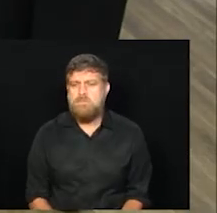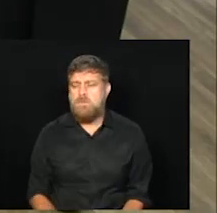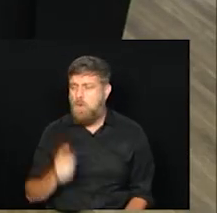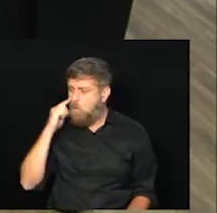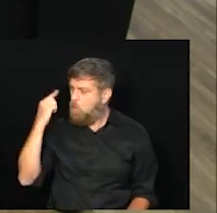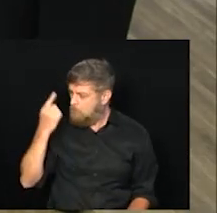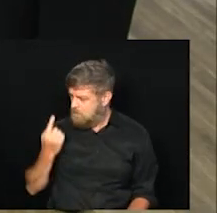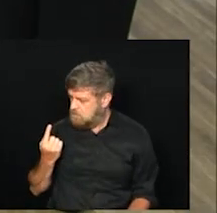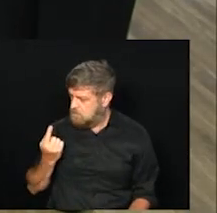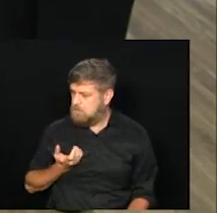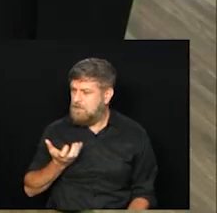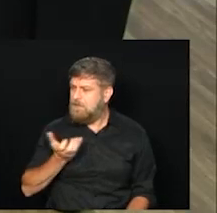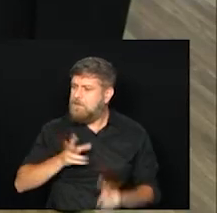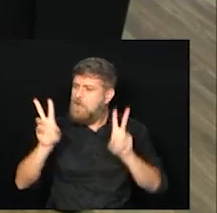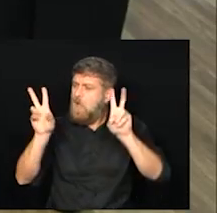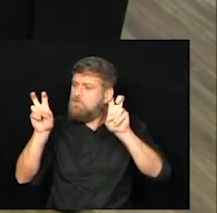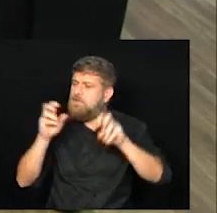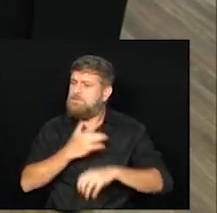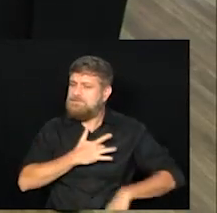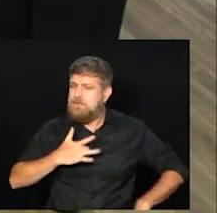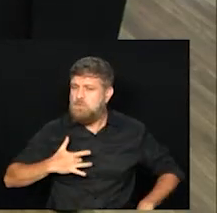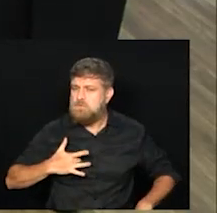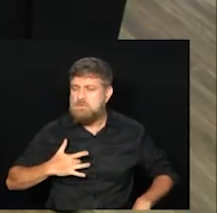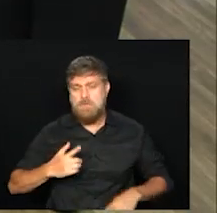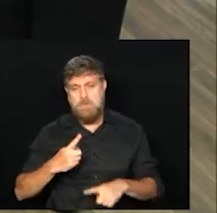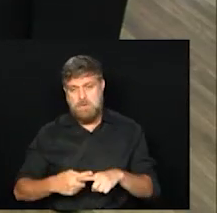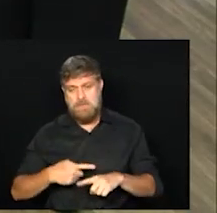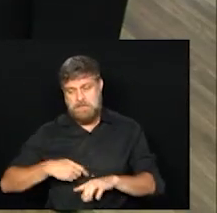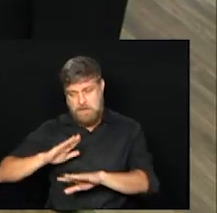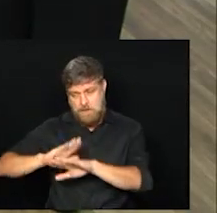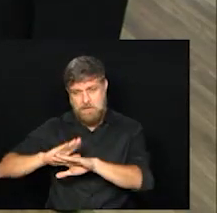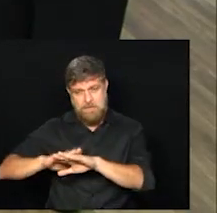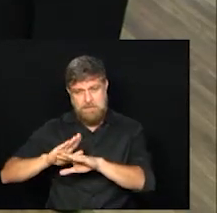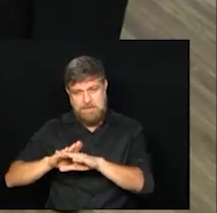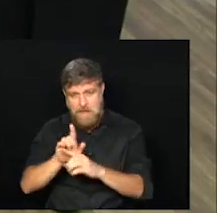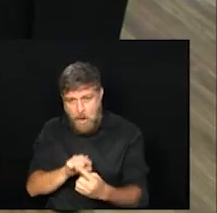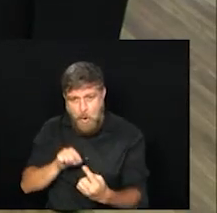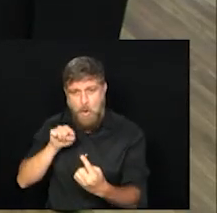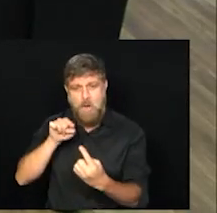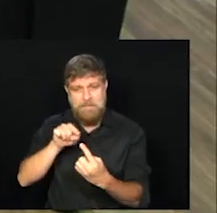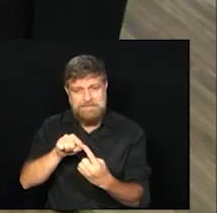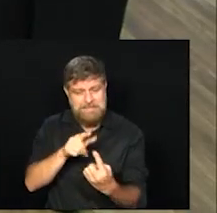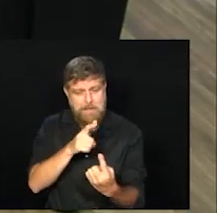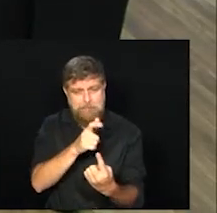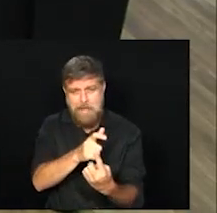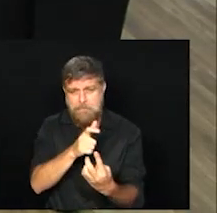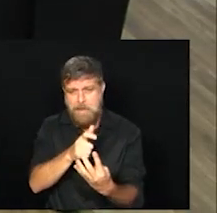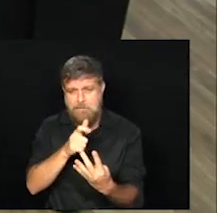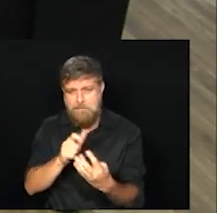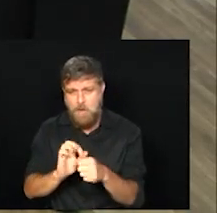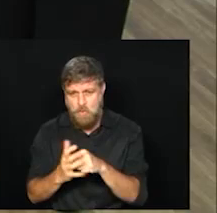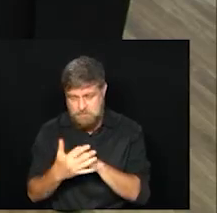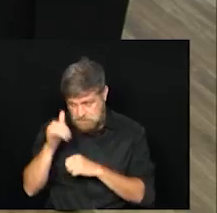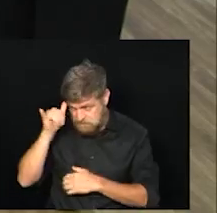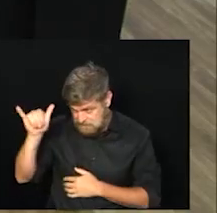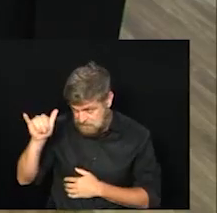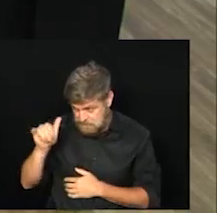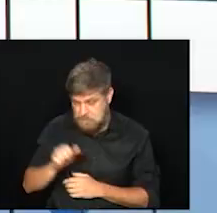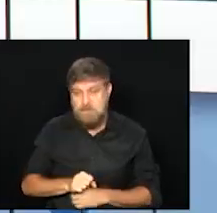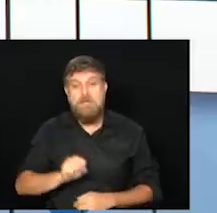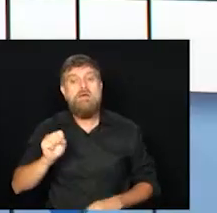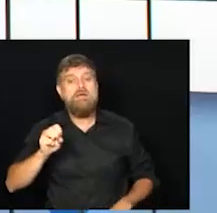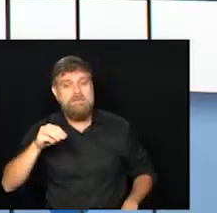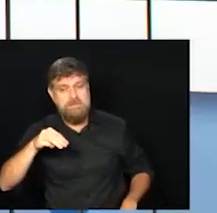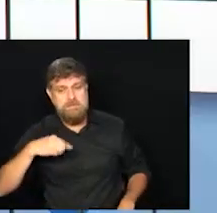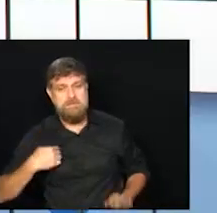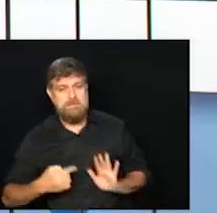volta a falar um pouquinho sobre saúde, porque tem uma iniciativa relacionada à vacinação contra a Covid. Sim, a gente tem